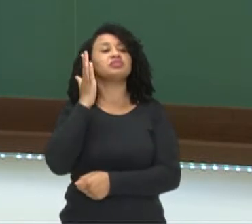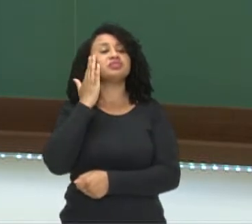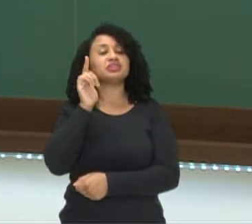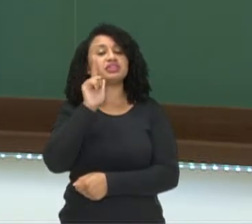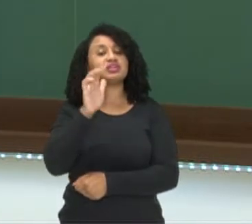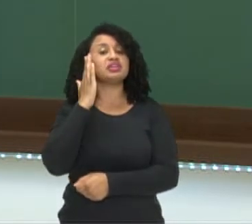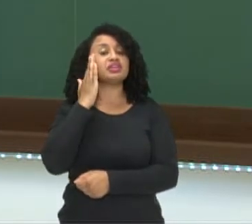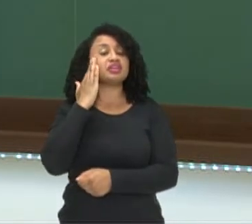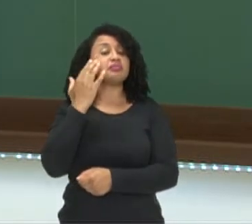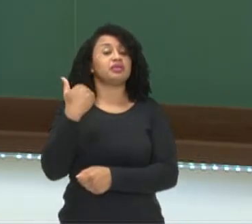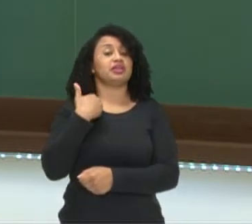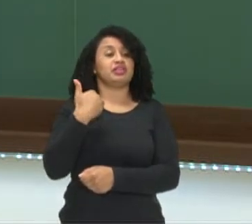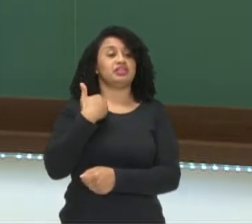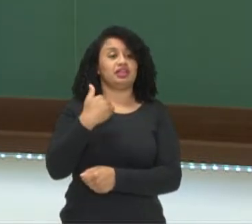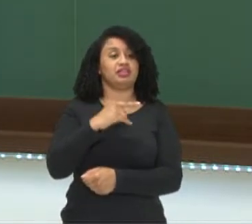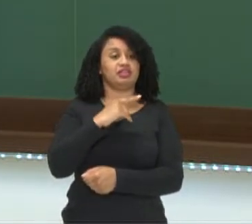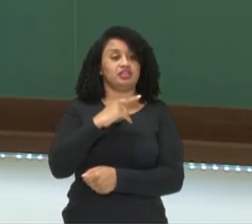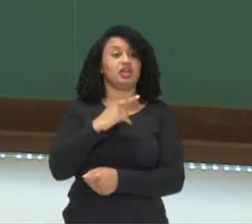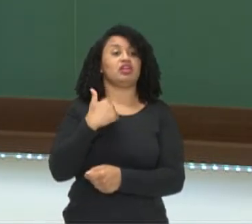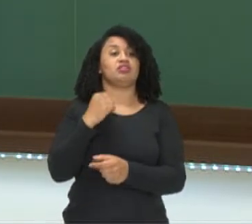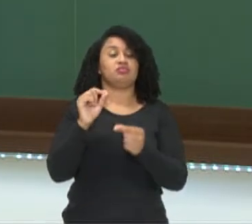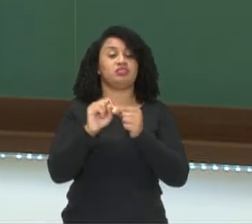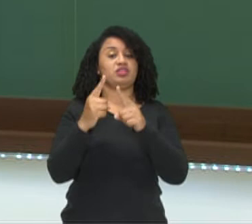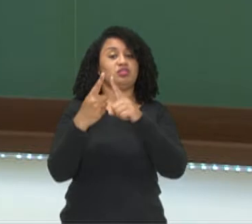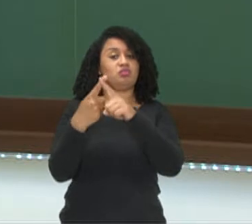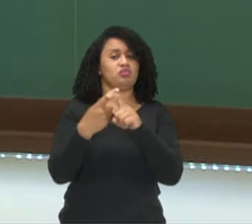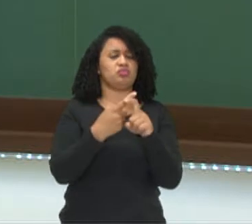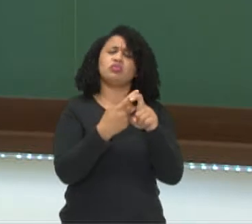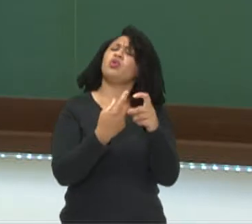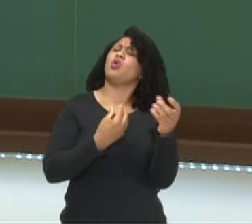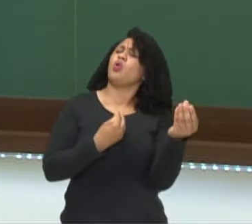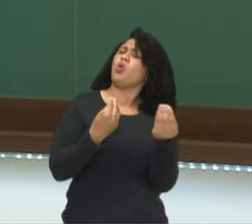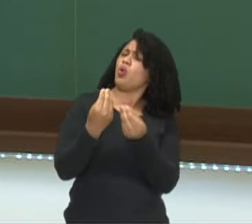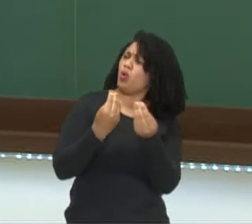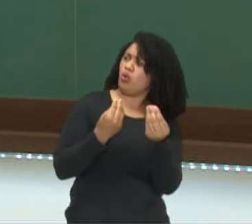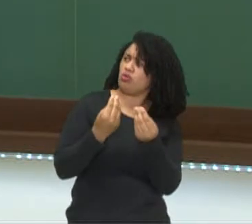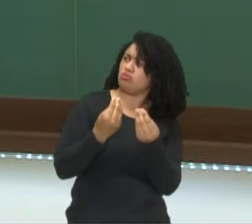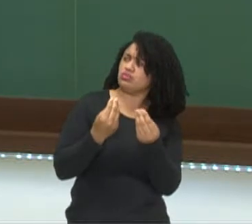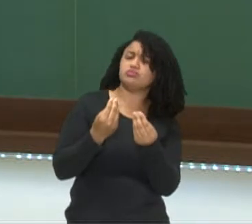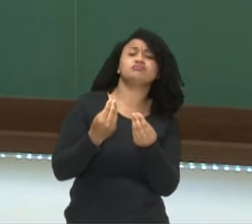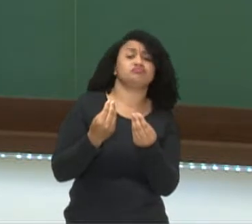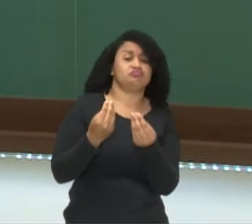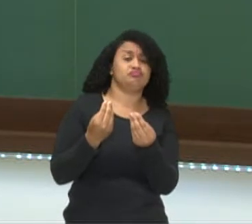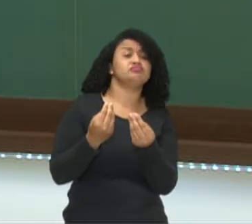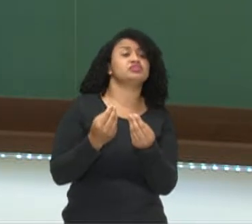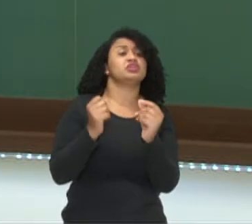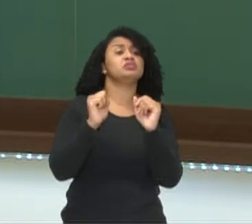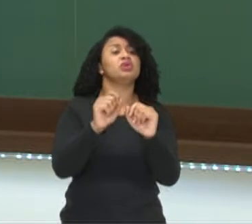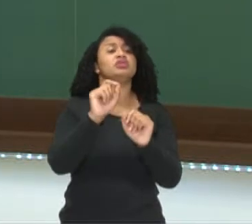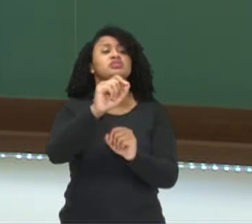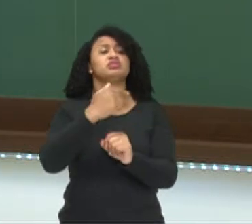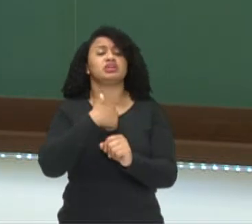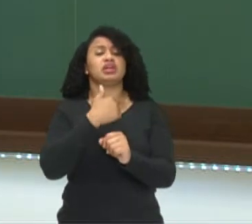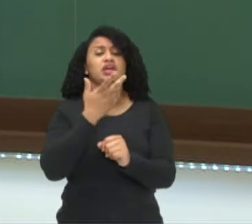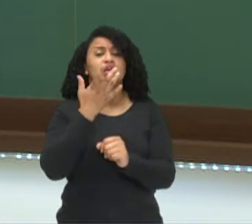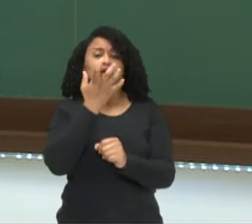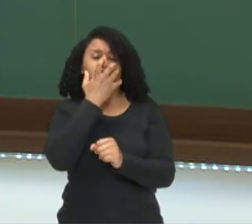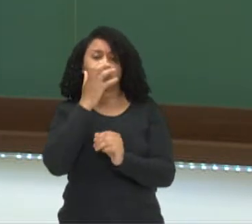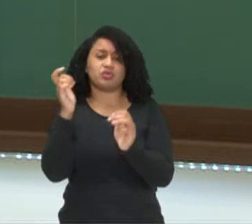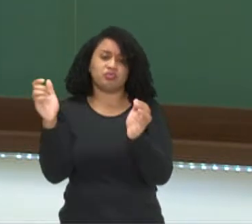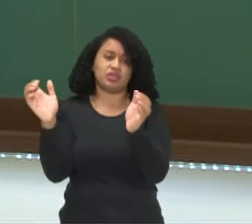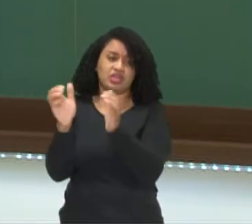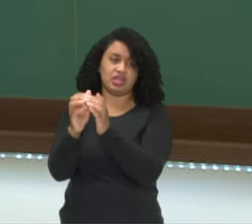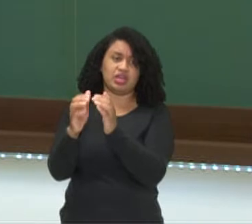dos cães, a gente vai utilizar esses multiplicadores. Como assim? Você pega de cães pequenos,